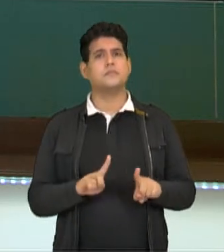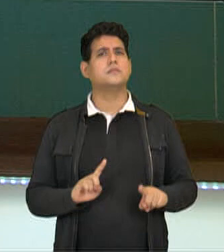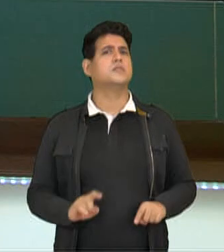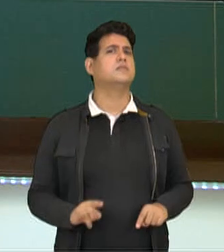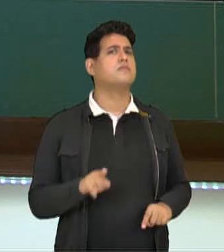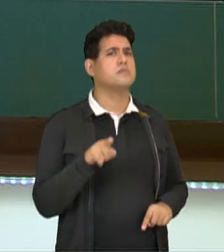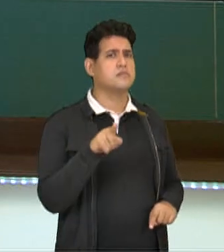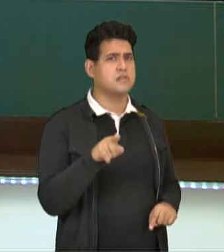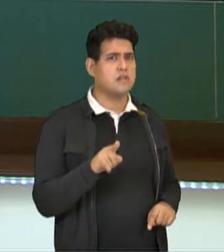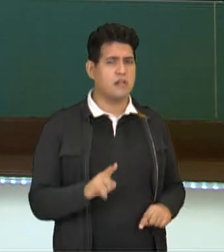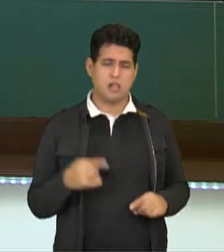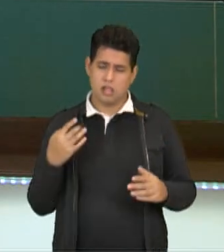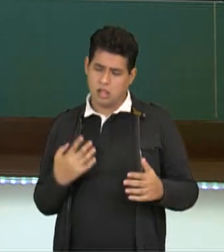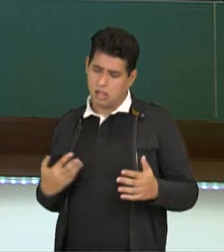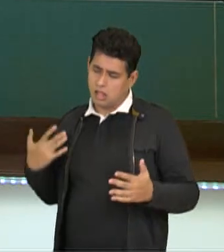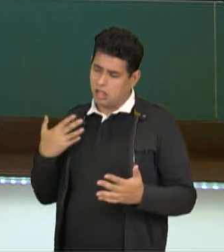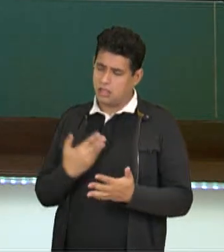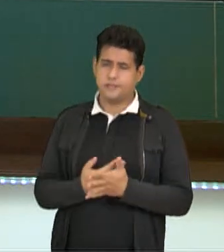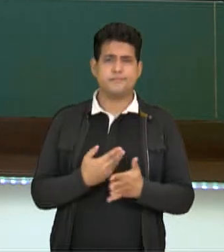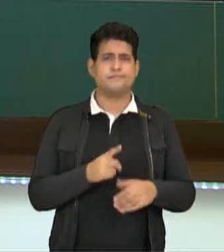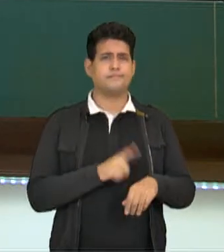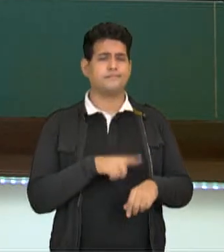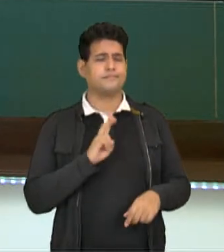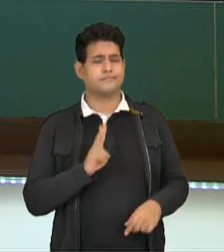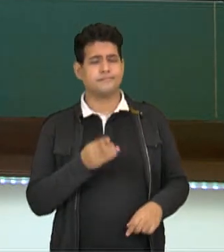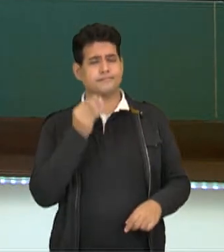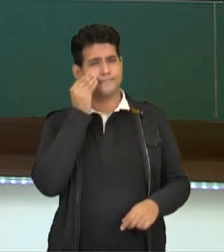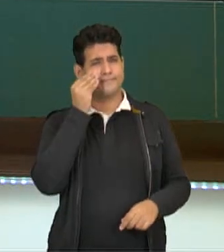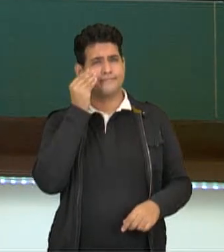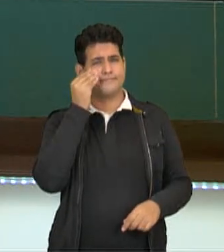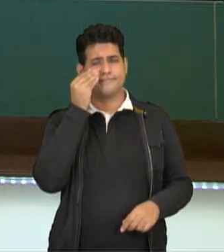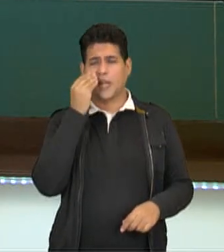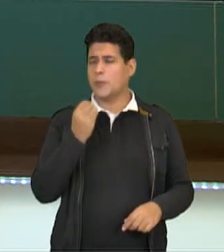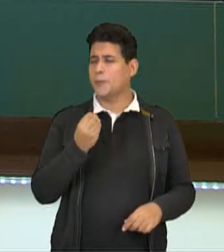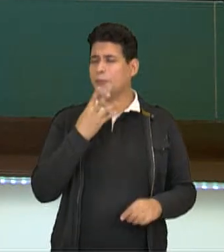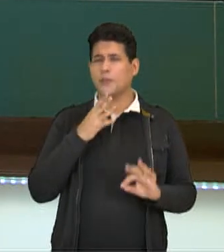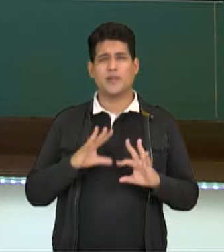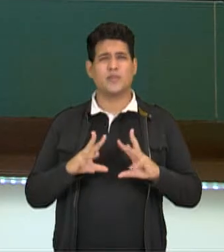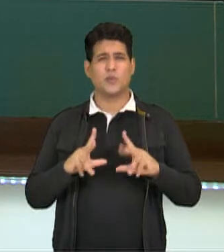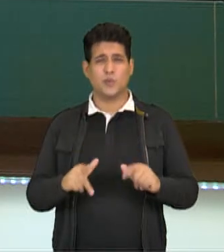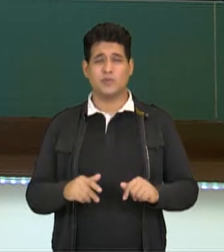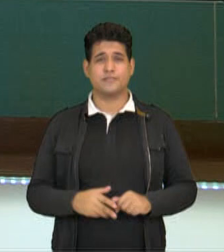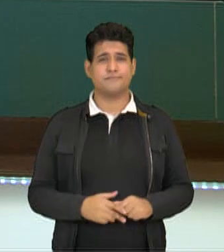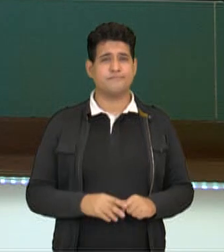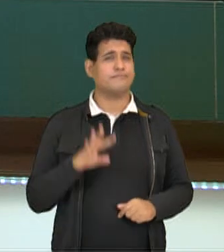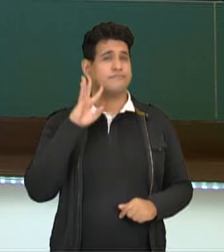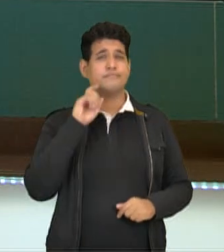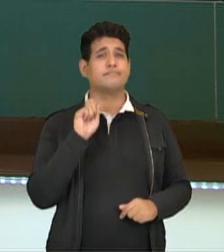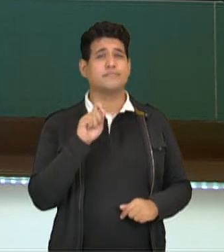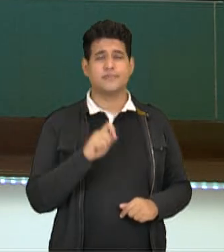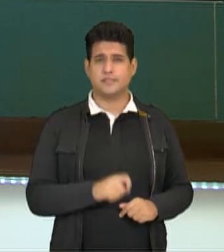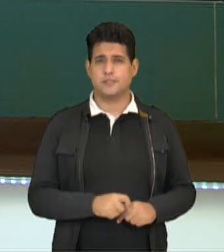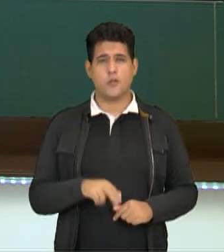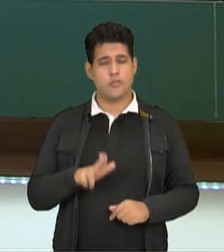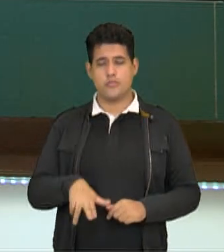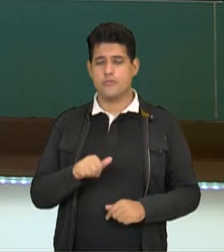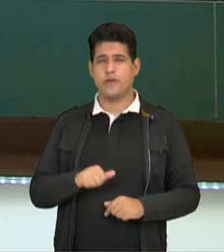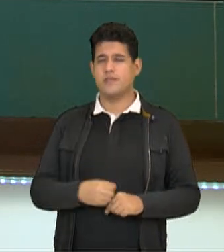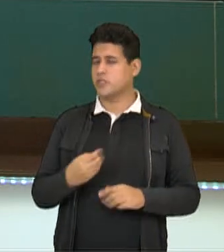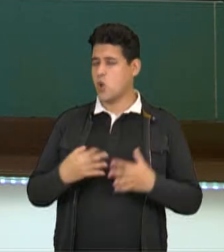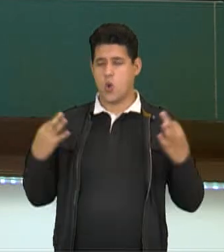você passar o seu tempo tentando ser bom em tudo, você nunca